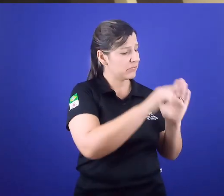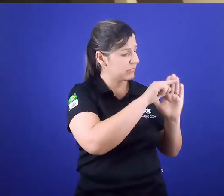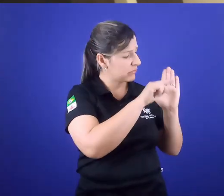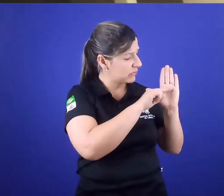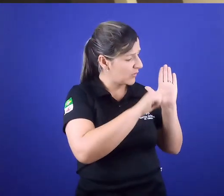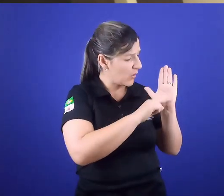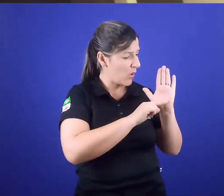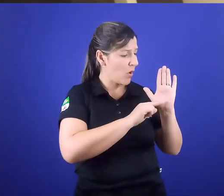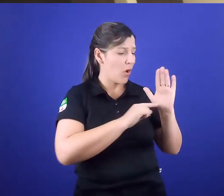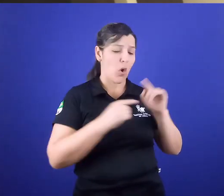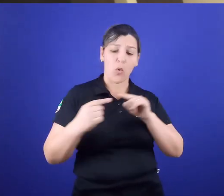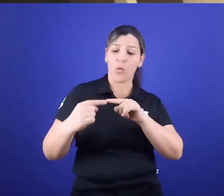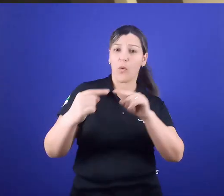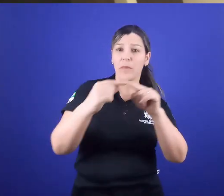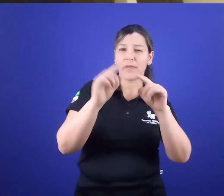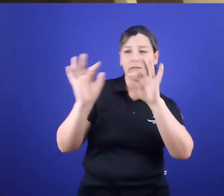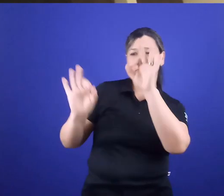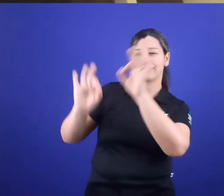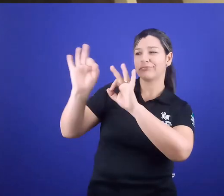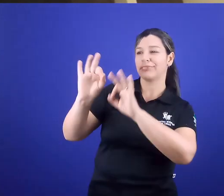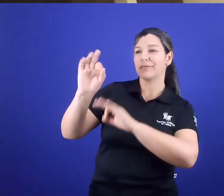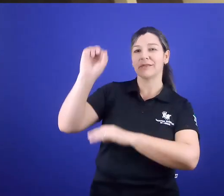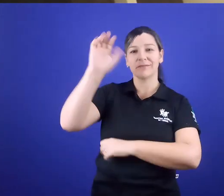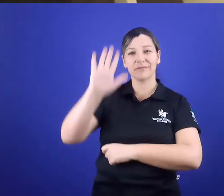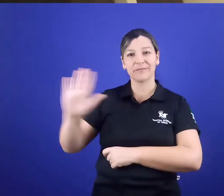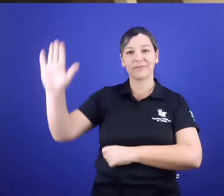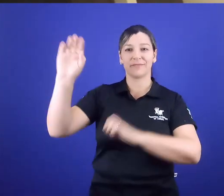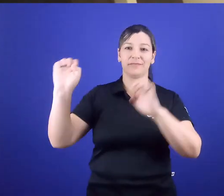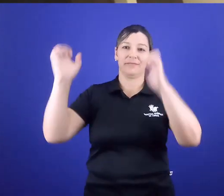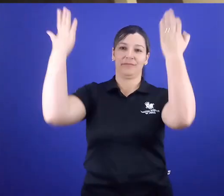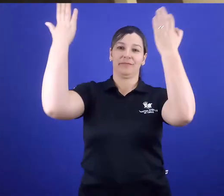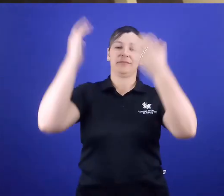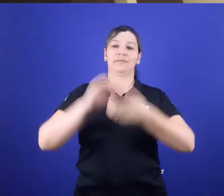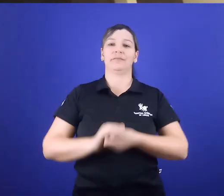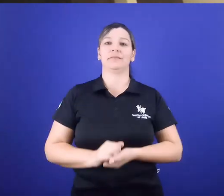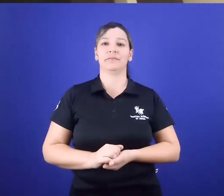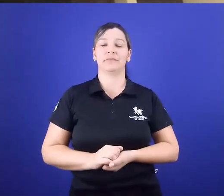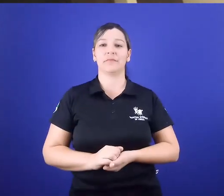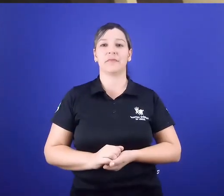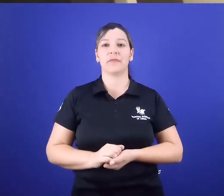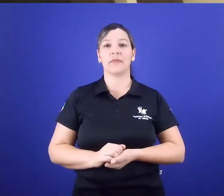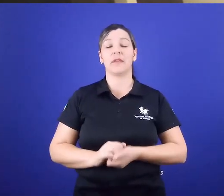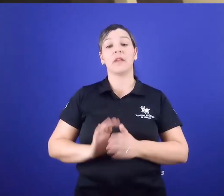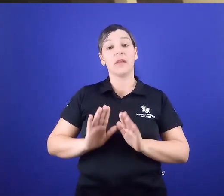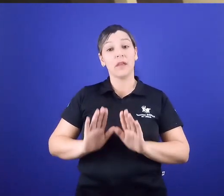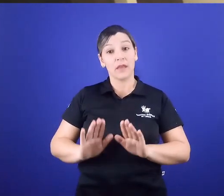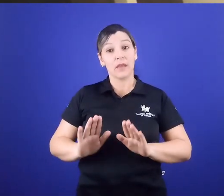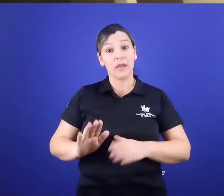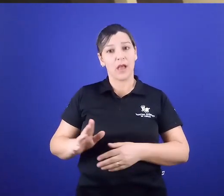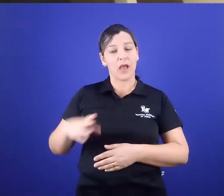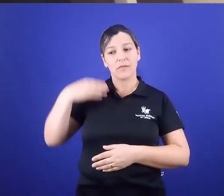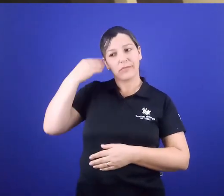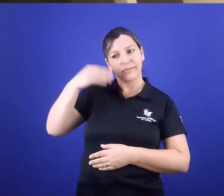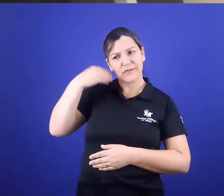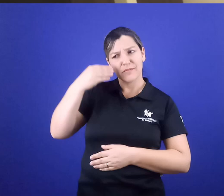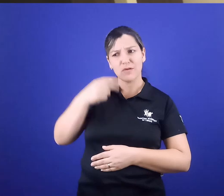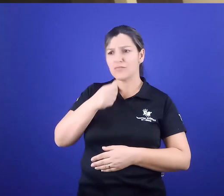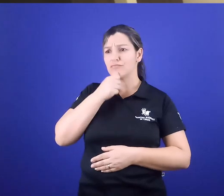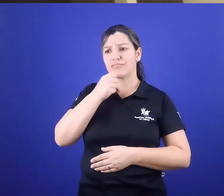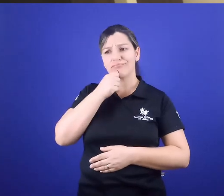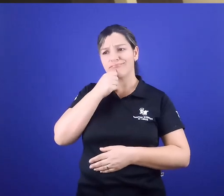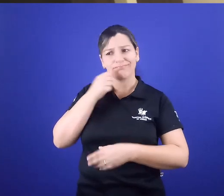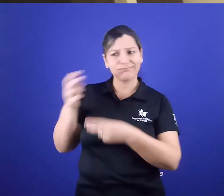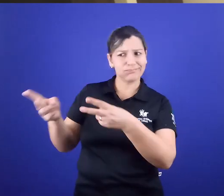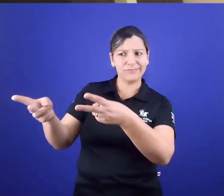decoração. Em eventos, eu ainda não vi menus digitais ou com